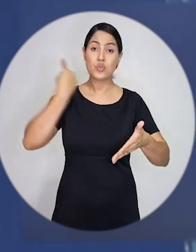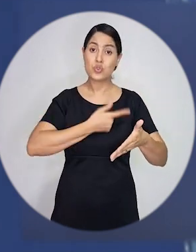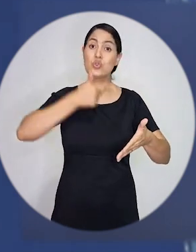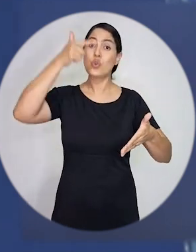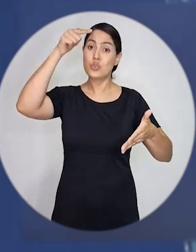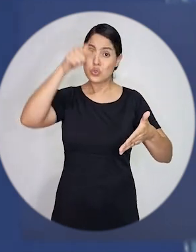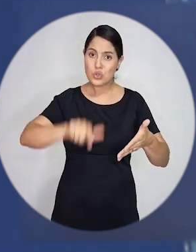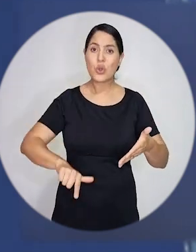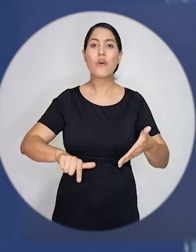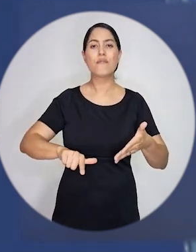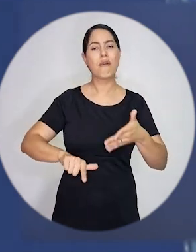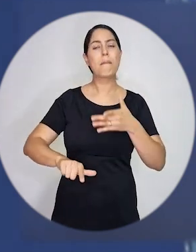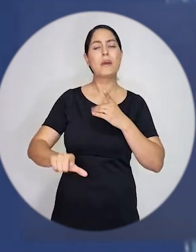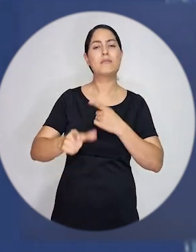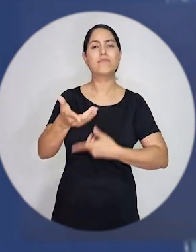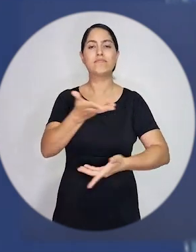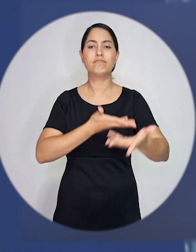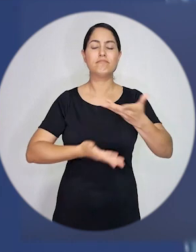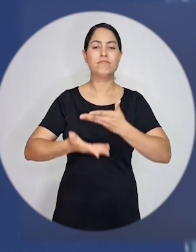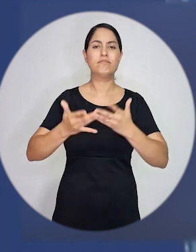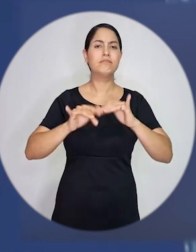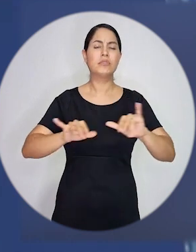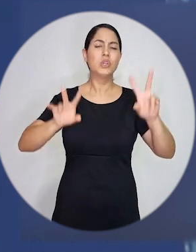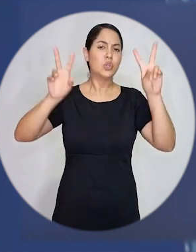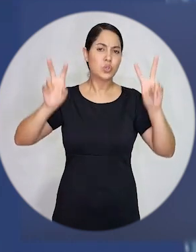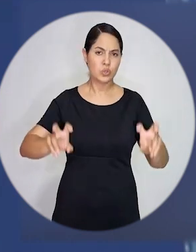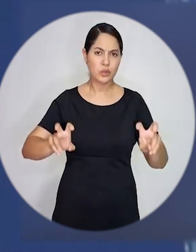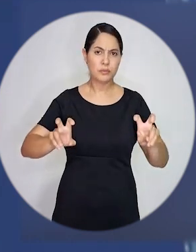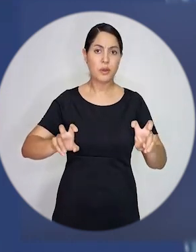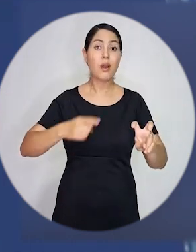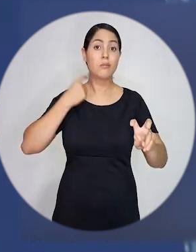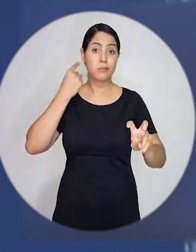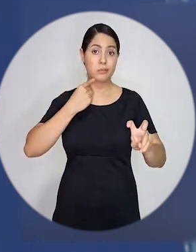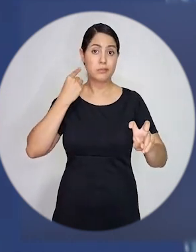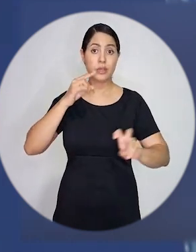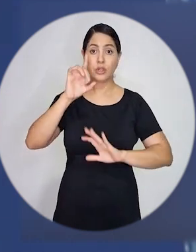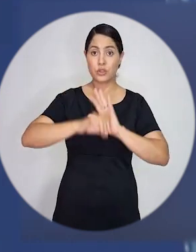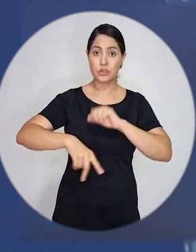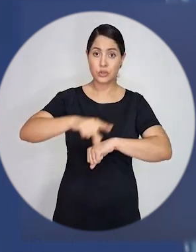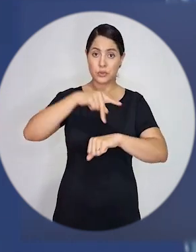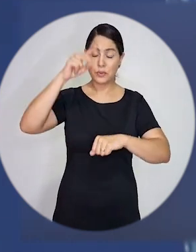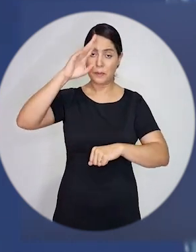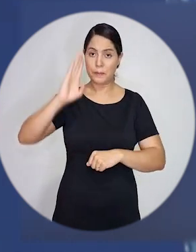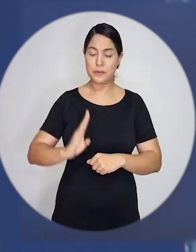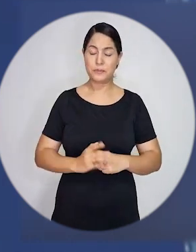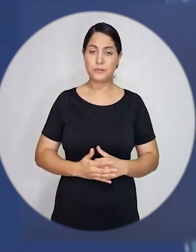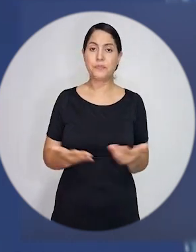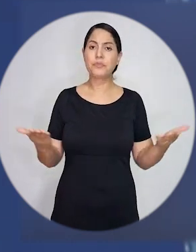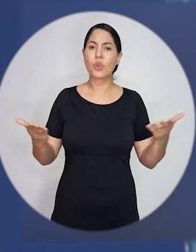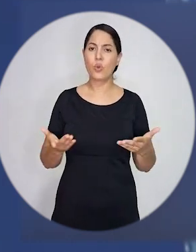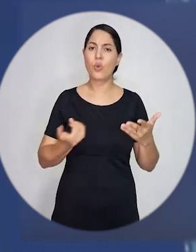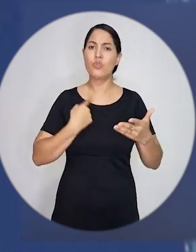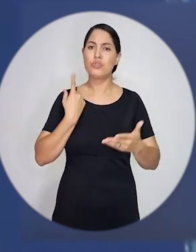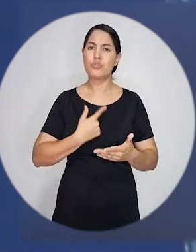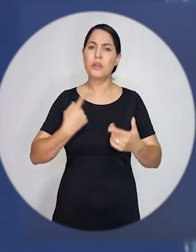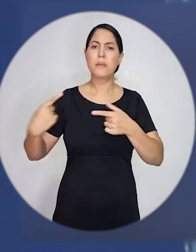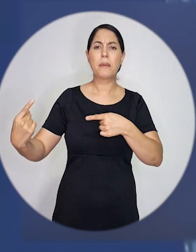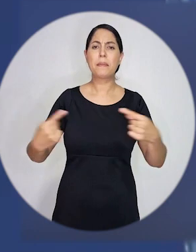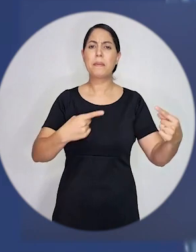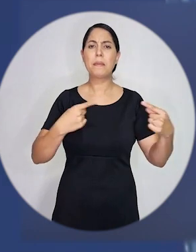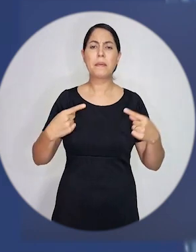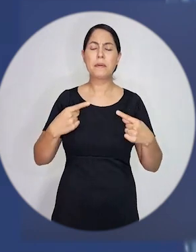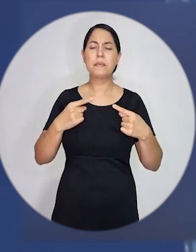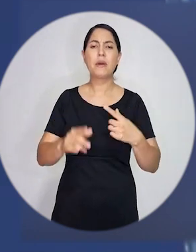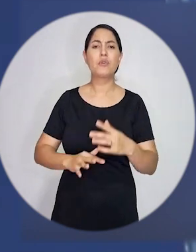juntos novamente para pensar a advocacia e o direito do Brasil. Hoje também iniciamos o ciclo de debates que determinará